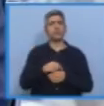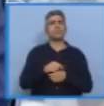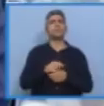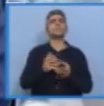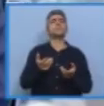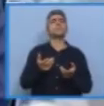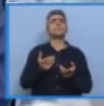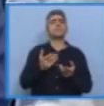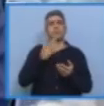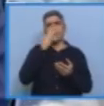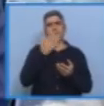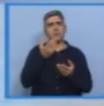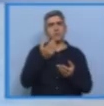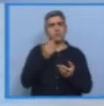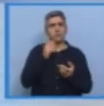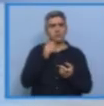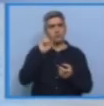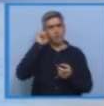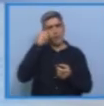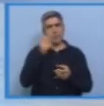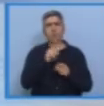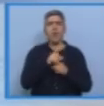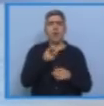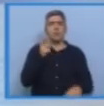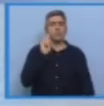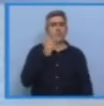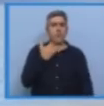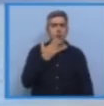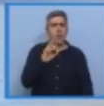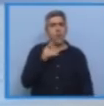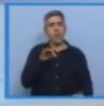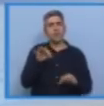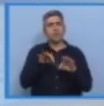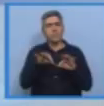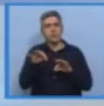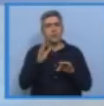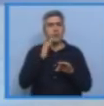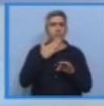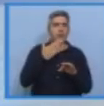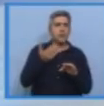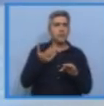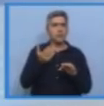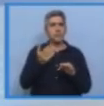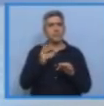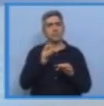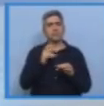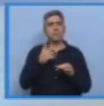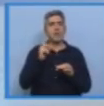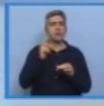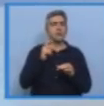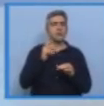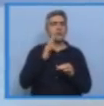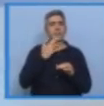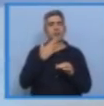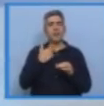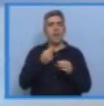tudo por resvalar para algum relativismo ou alguma instrumentalização em função daquilo que aparentemente é mais conveniente